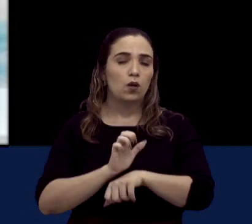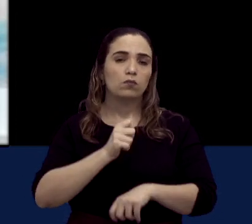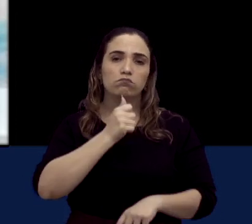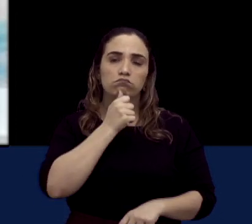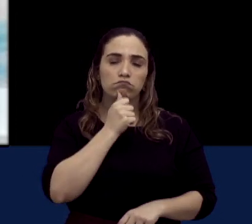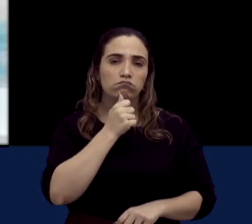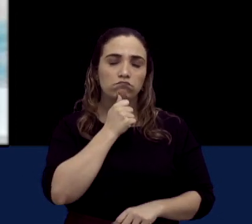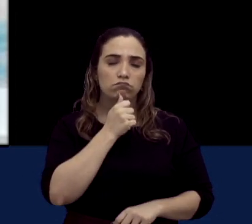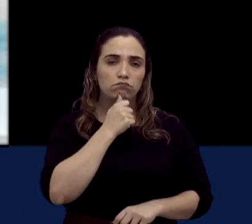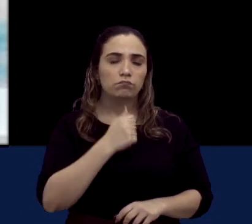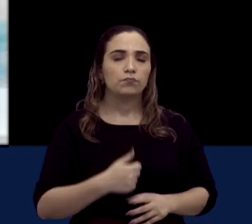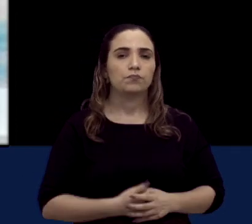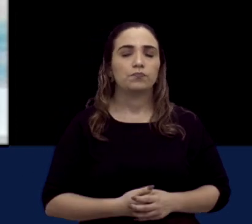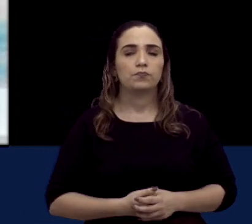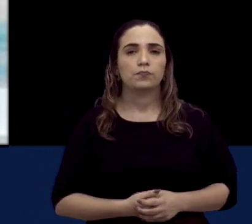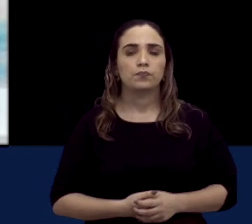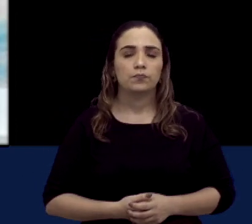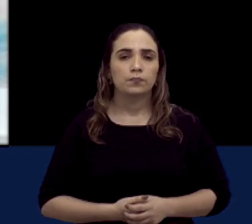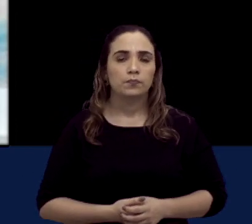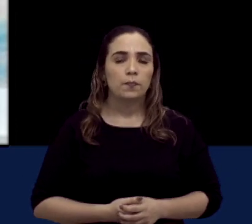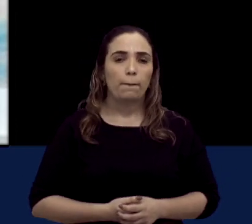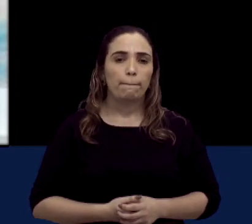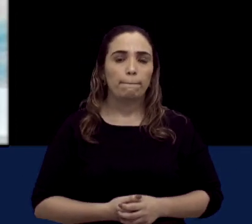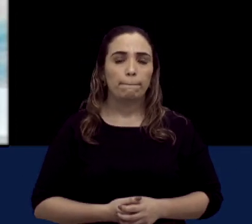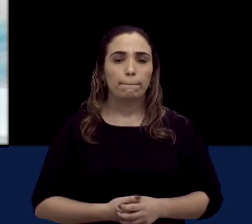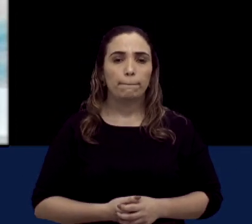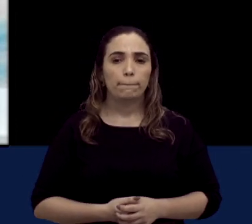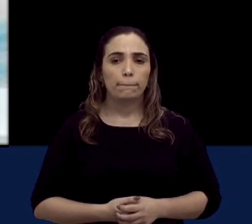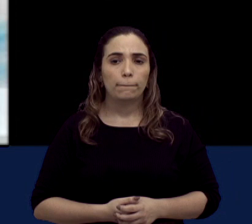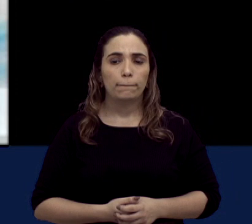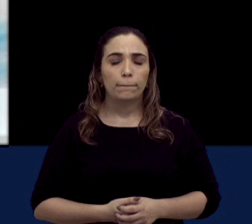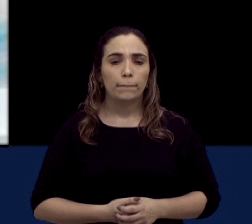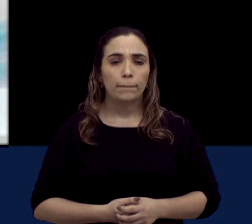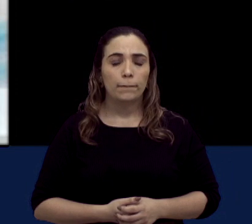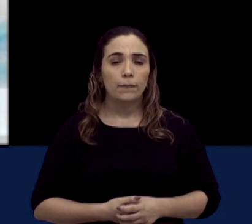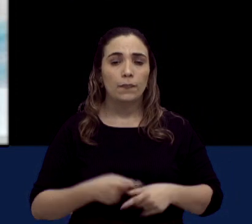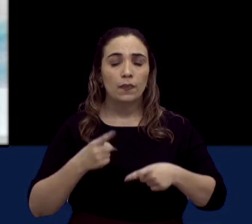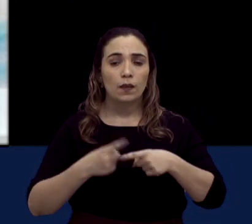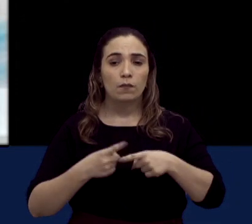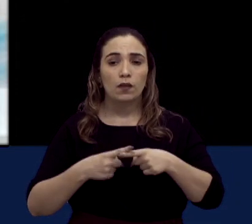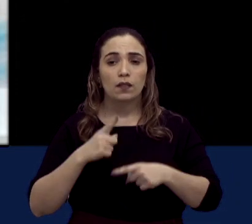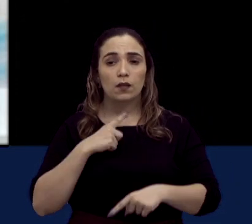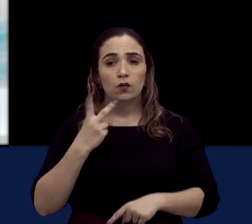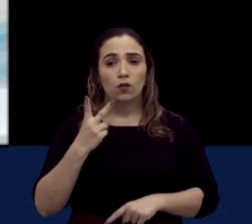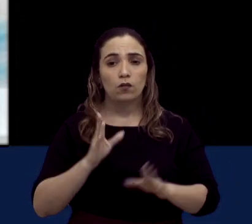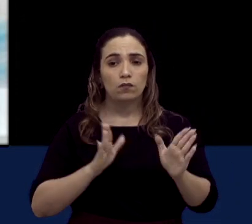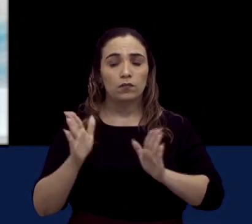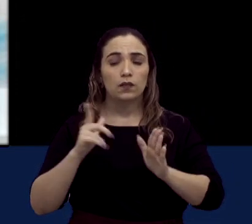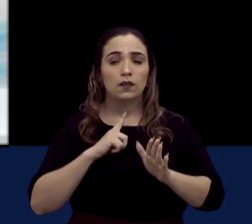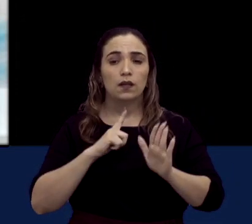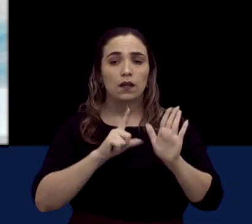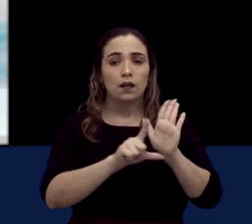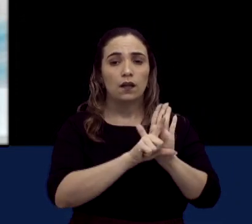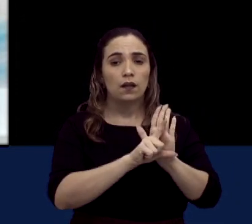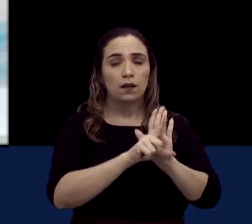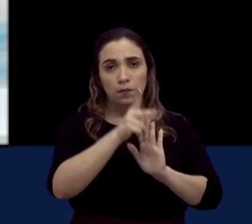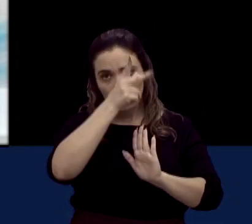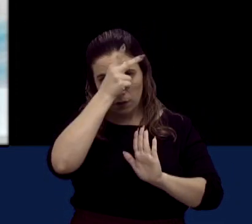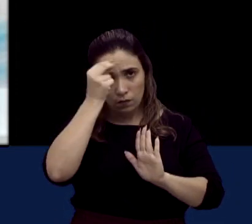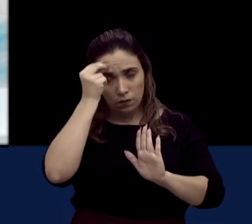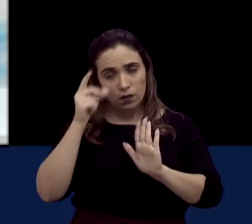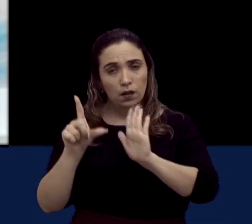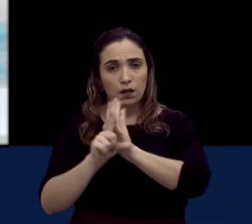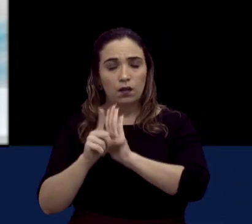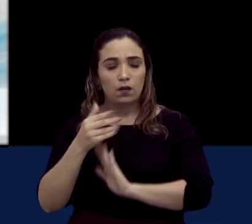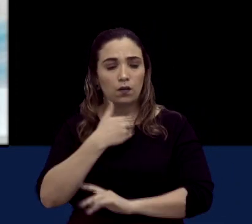organização social no Ceará, no estado, certo? Porque existem legislação específicas